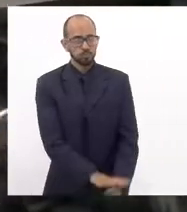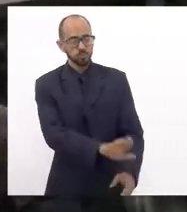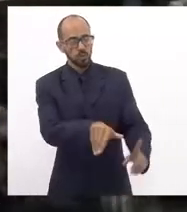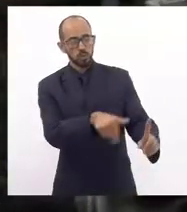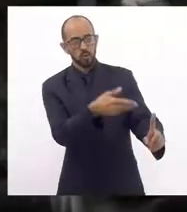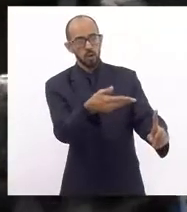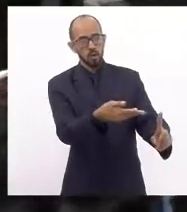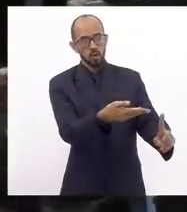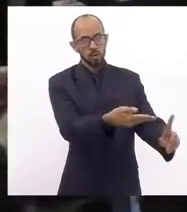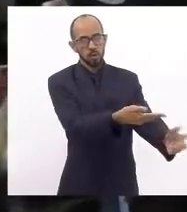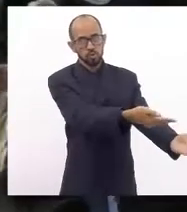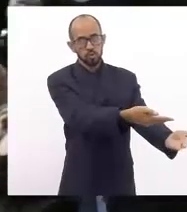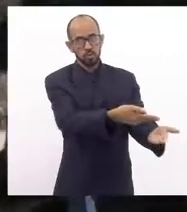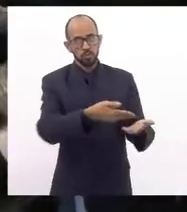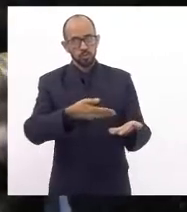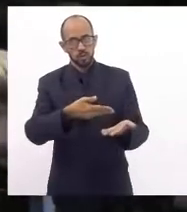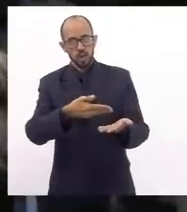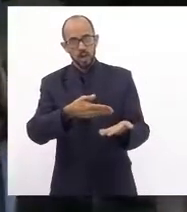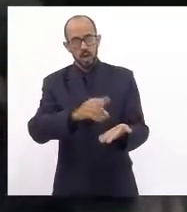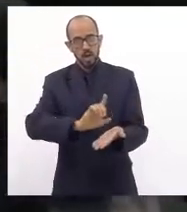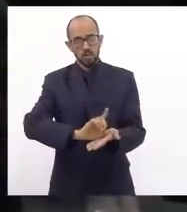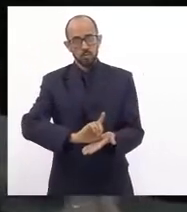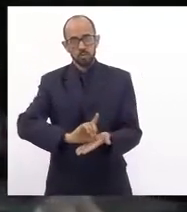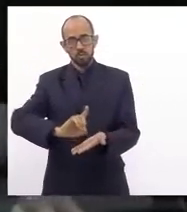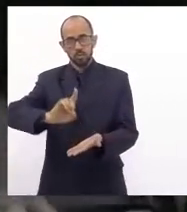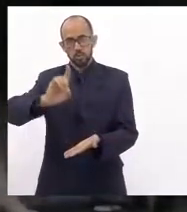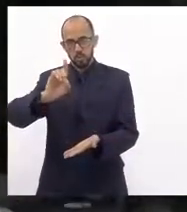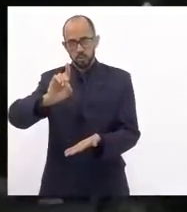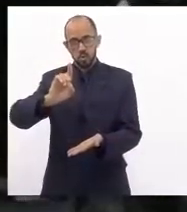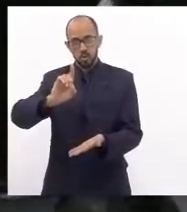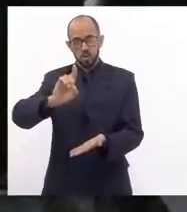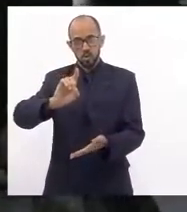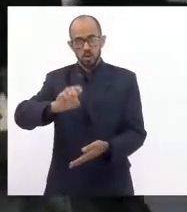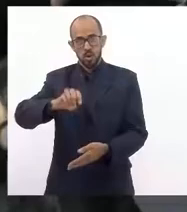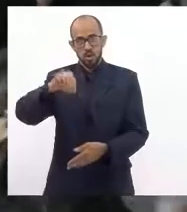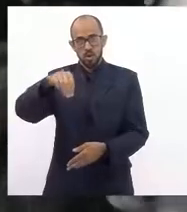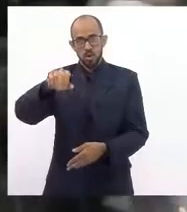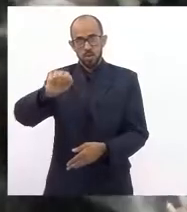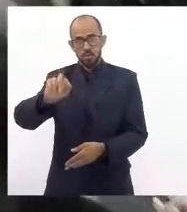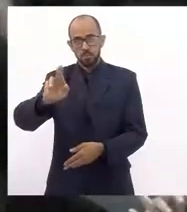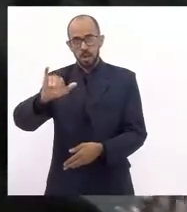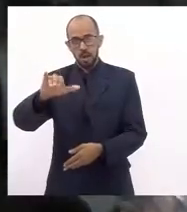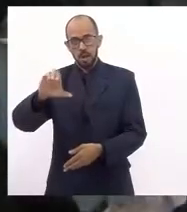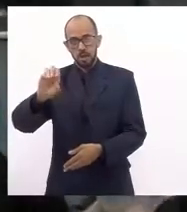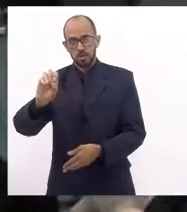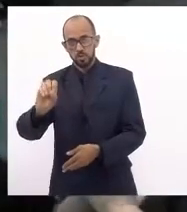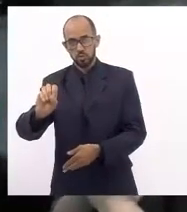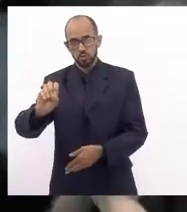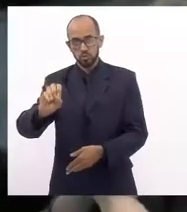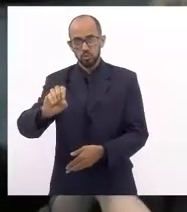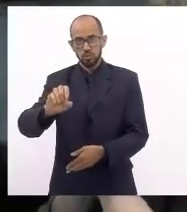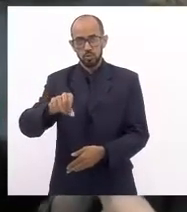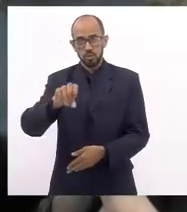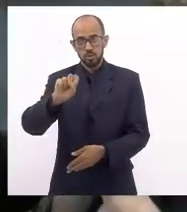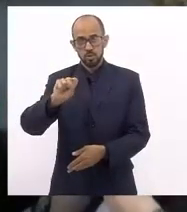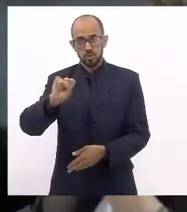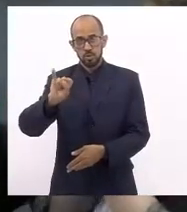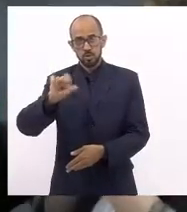Tenho a honra de chamar o excelentíssimo doutor Márcio Ricardo Lisboa da Silva.